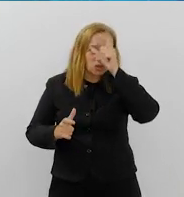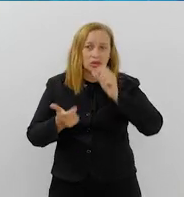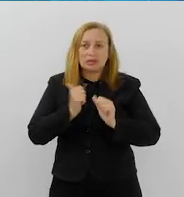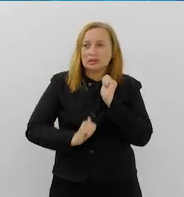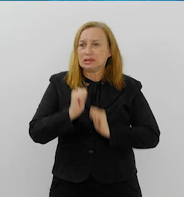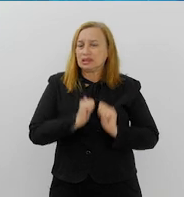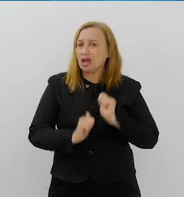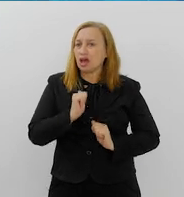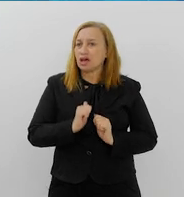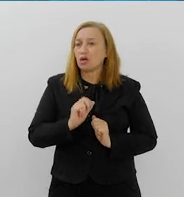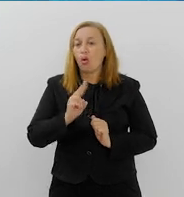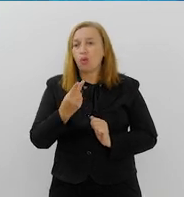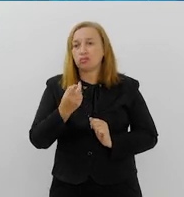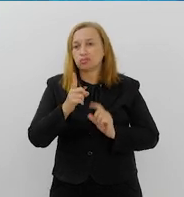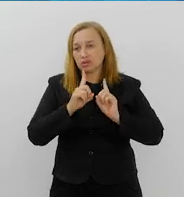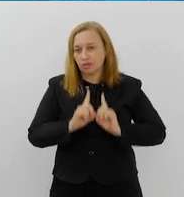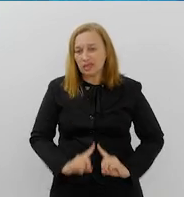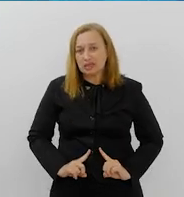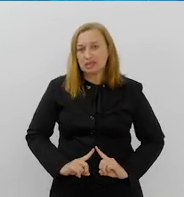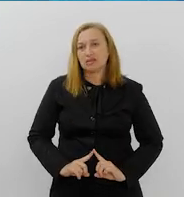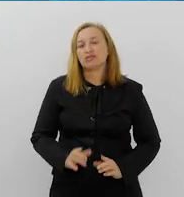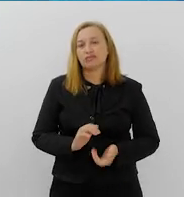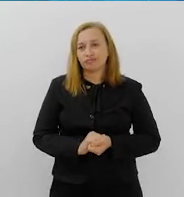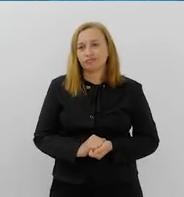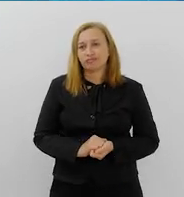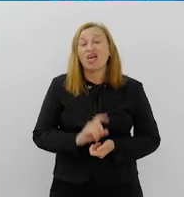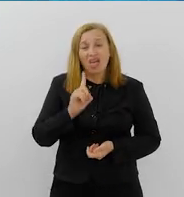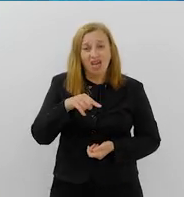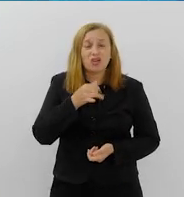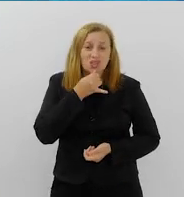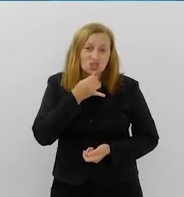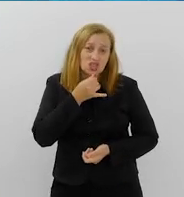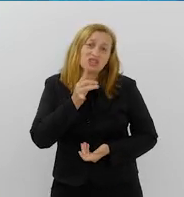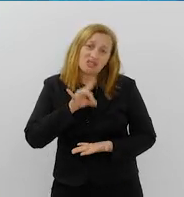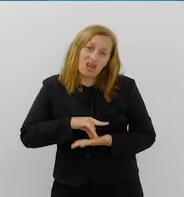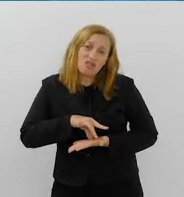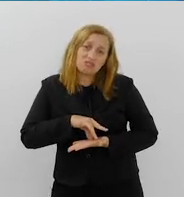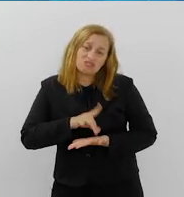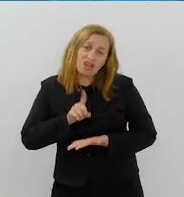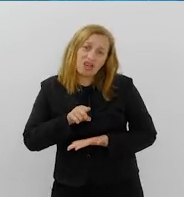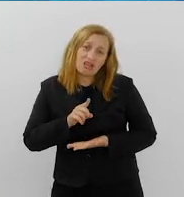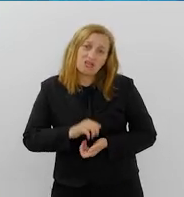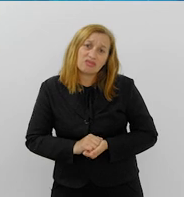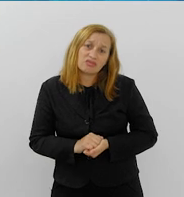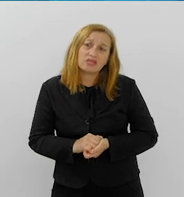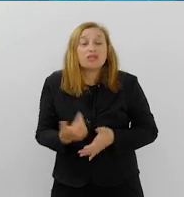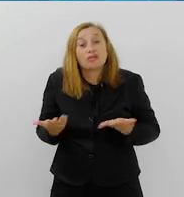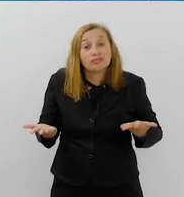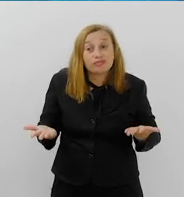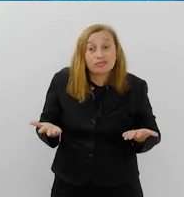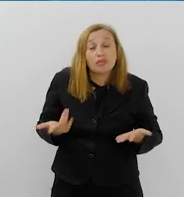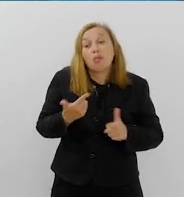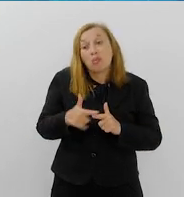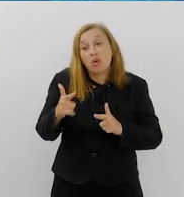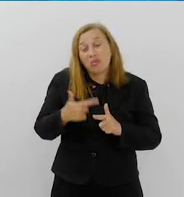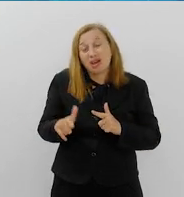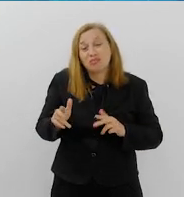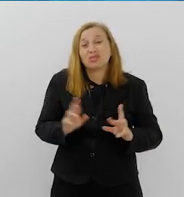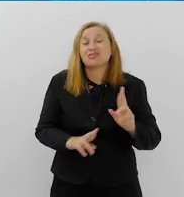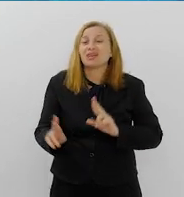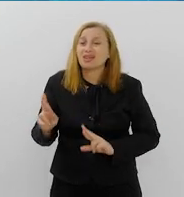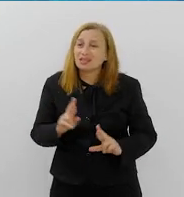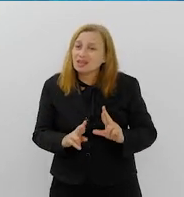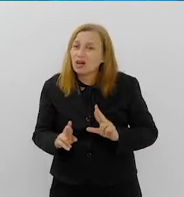ansioso, um transtorno depressivo, desculpa. É uma tristeza real, né? Então, problemas